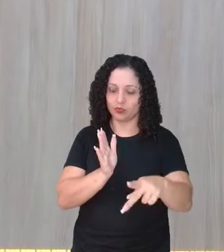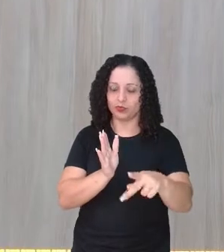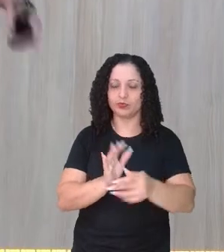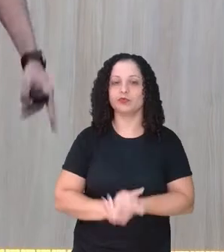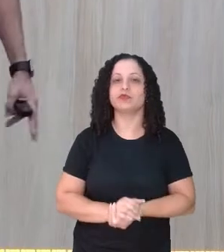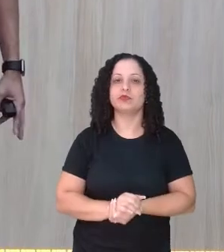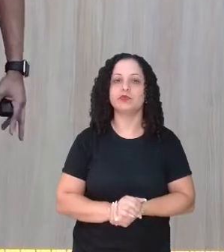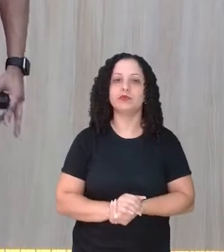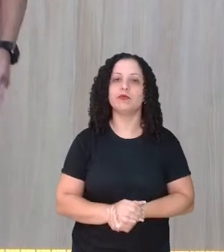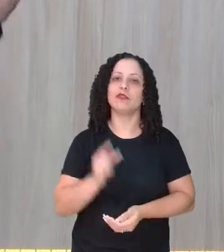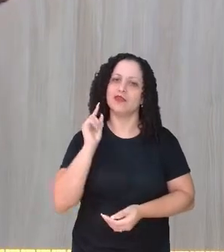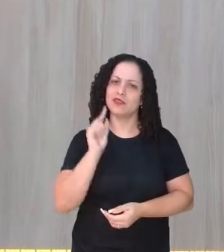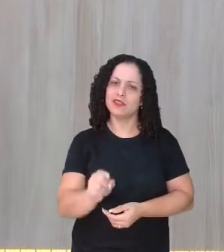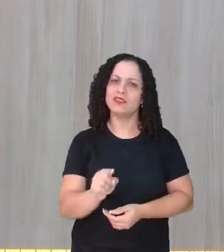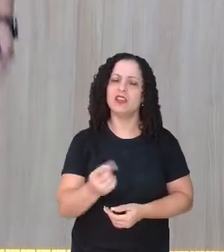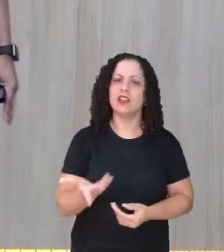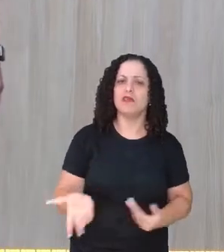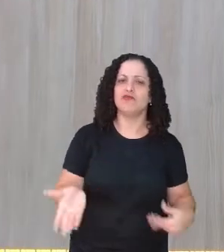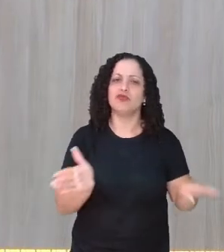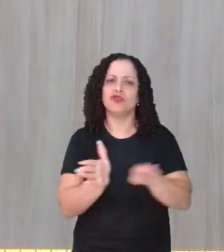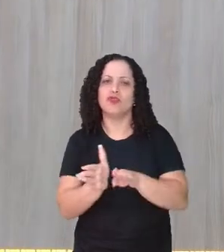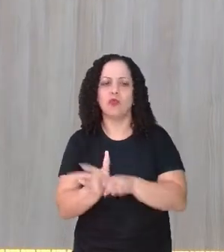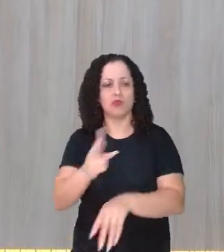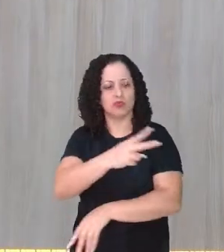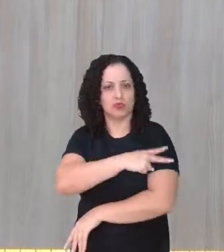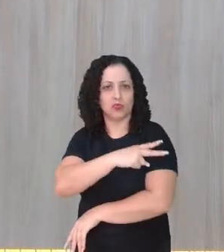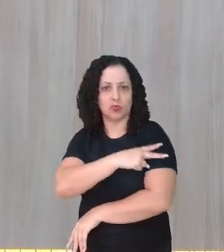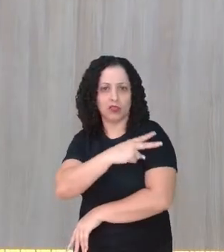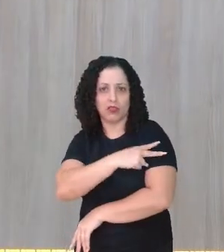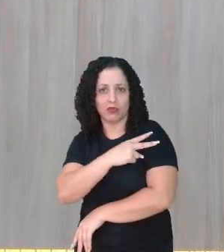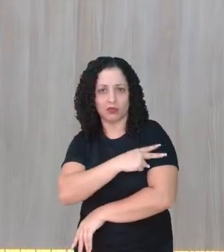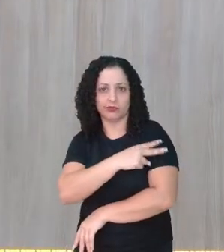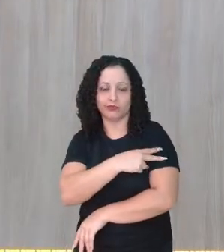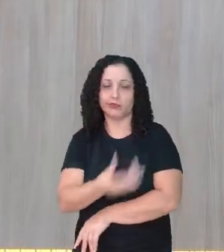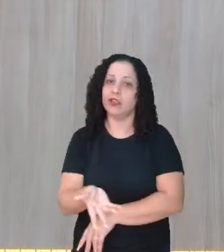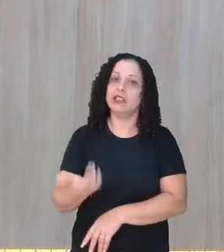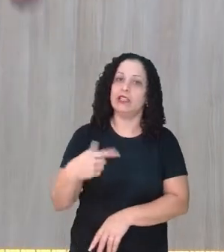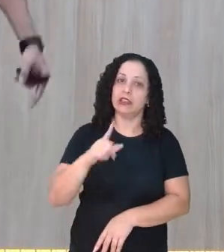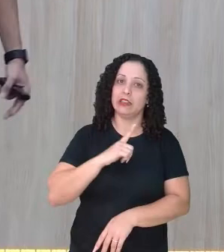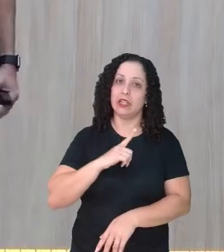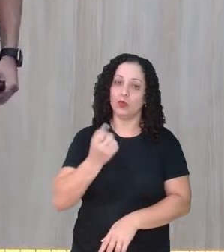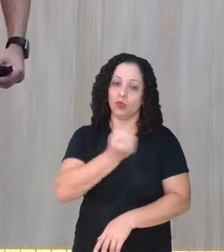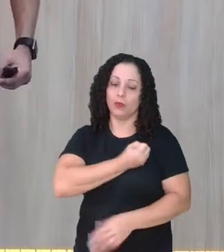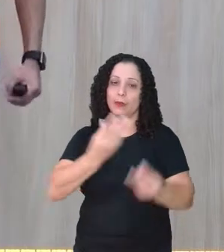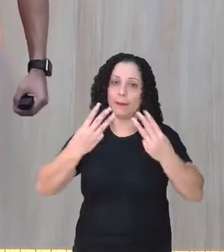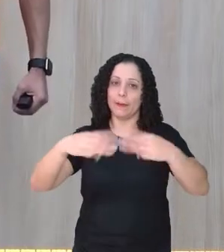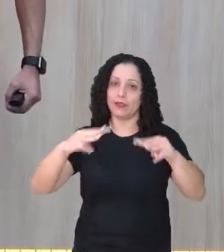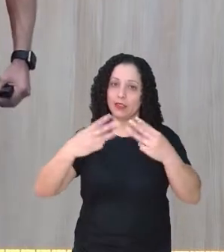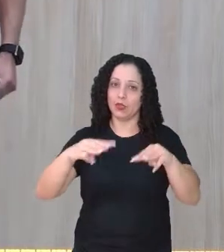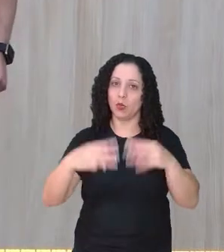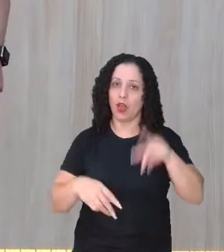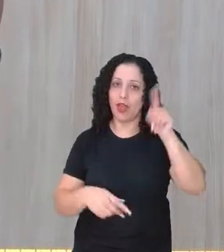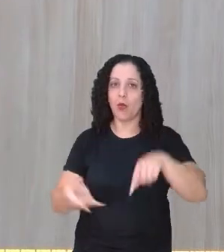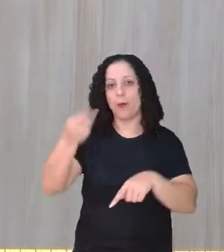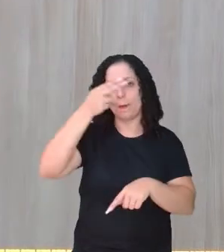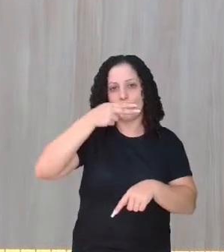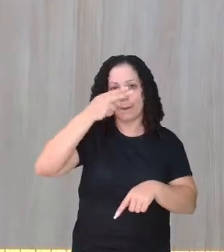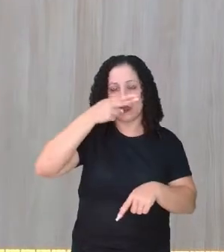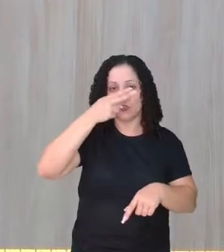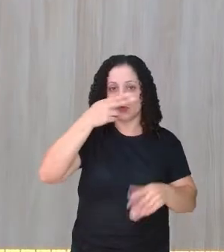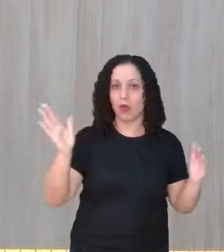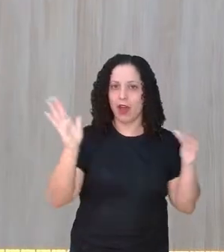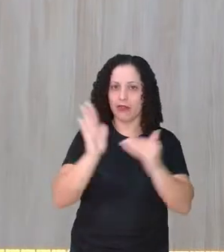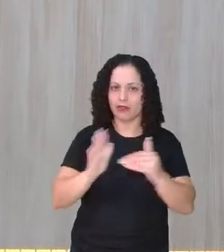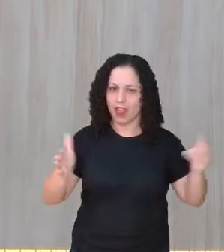na Prefeitura do Recife no 2º ano, você tem um número de matrícula e esse número de matrícula é o mesmo até hoje,